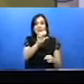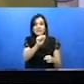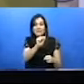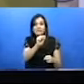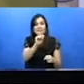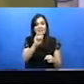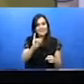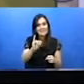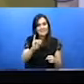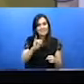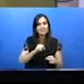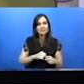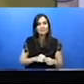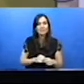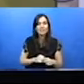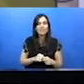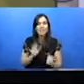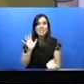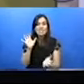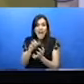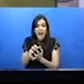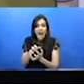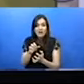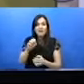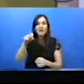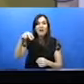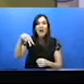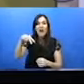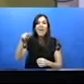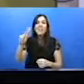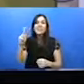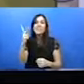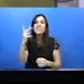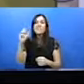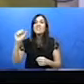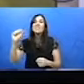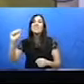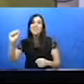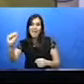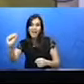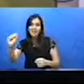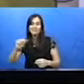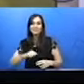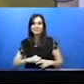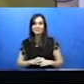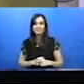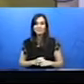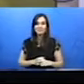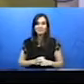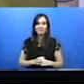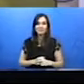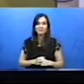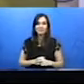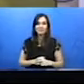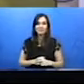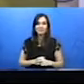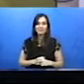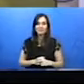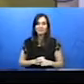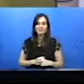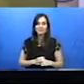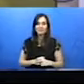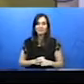se. E o nha, olha lá a letra N e a letra H. E para fazer o sonzinho que